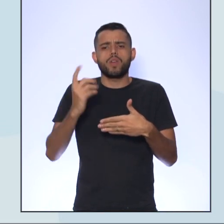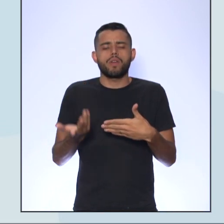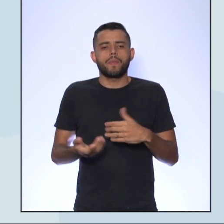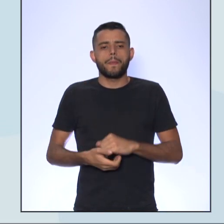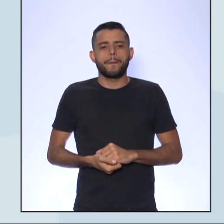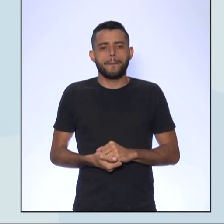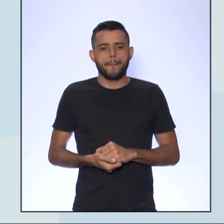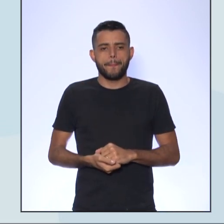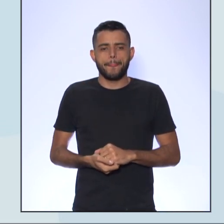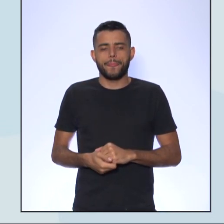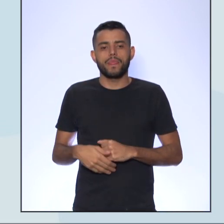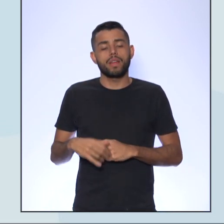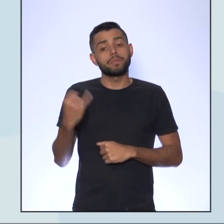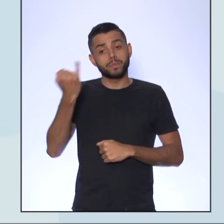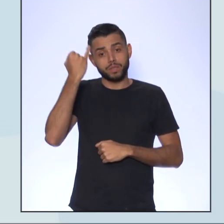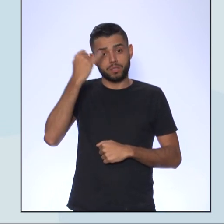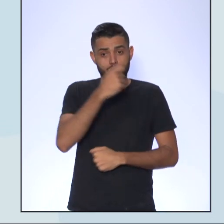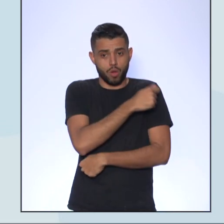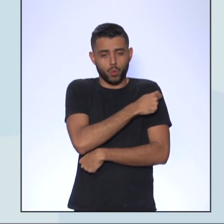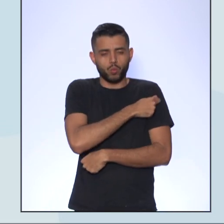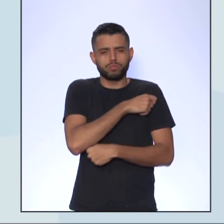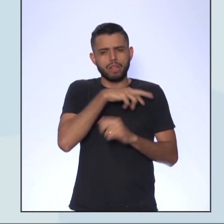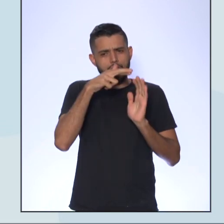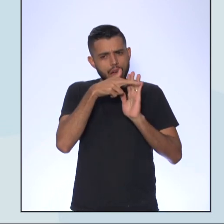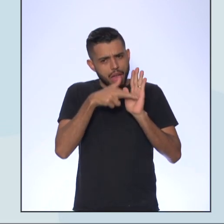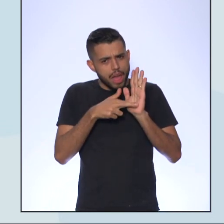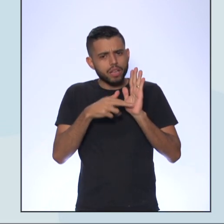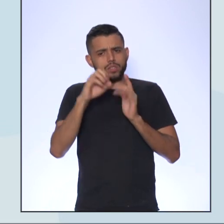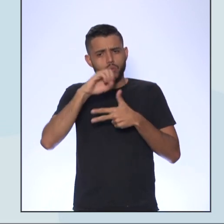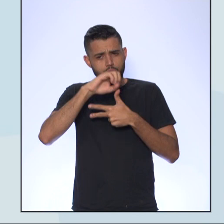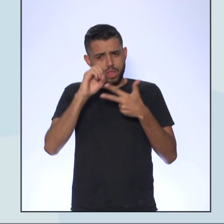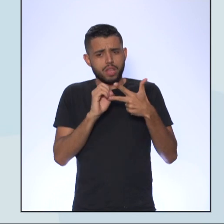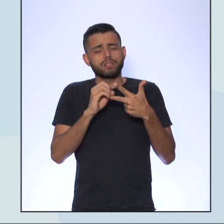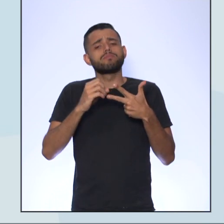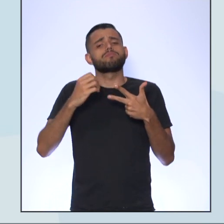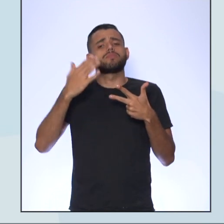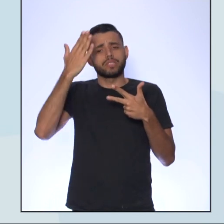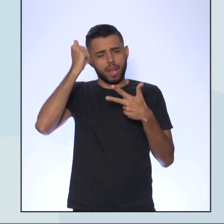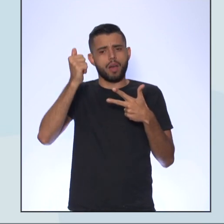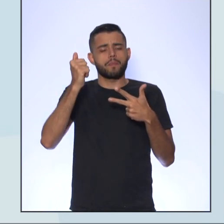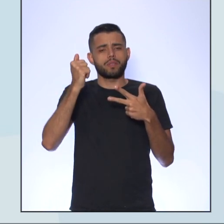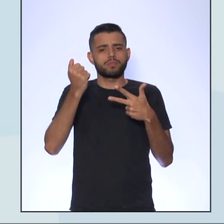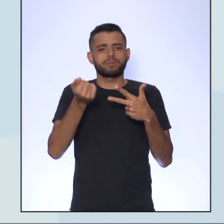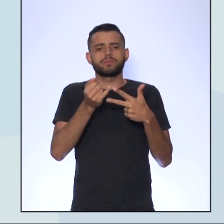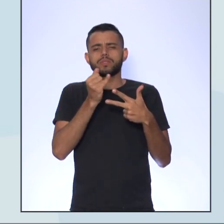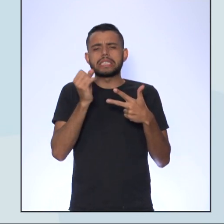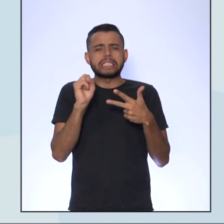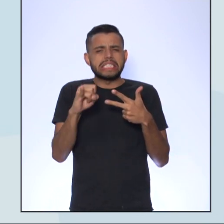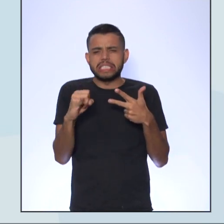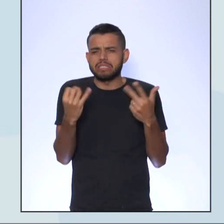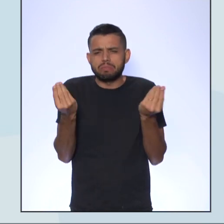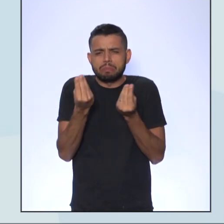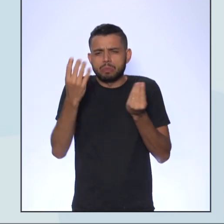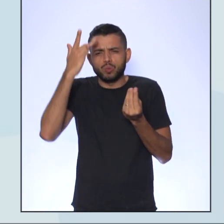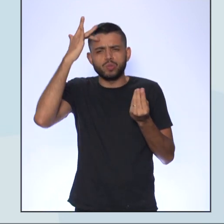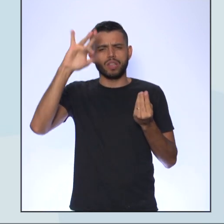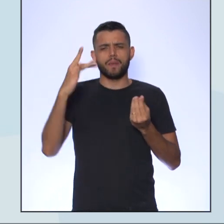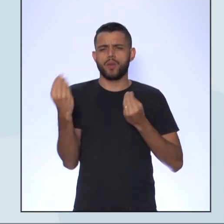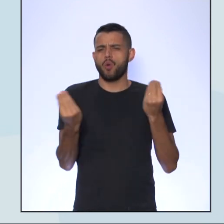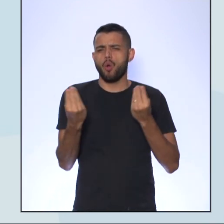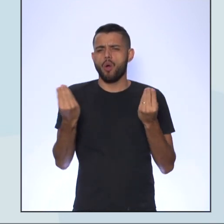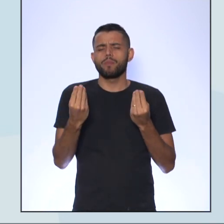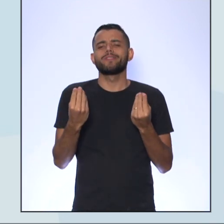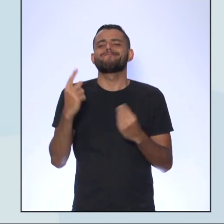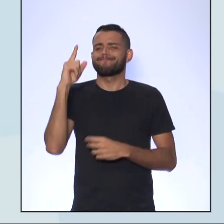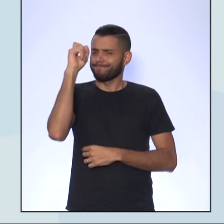ele saiba as regras do jogo. Então, se o estudante não souber como funciona a prova, ele terá muitas dificuldades e